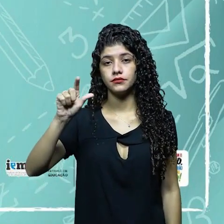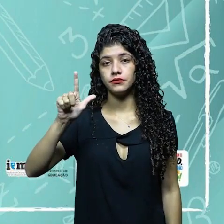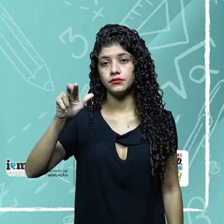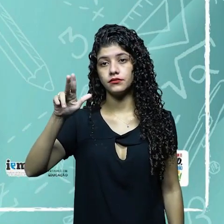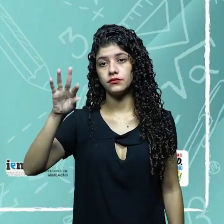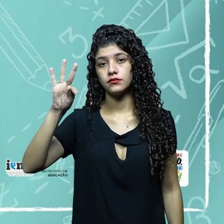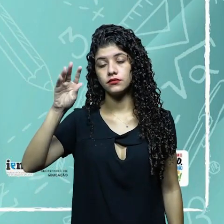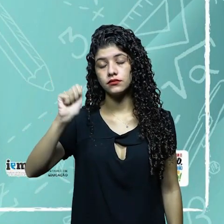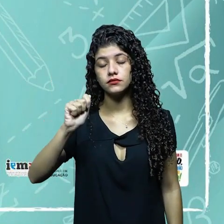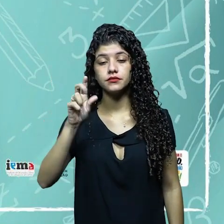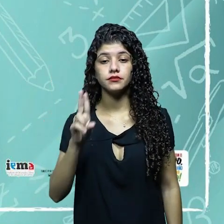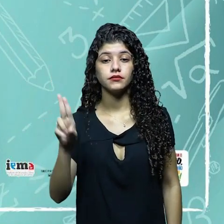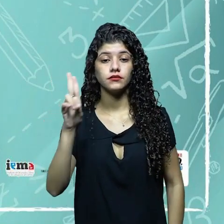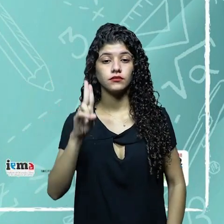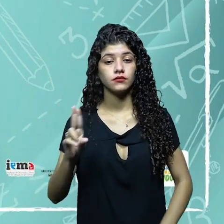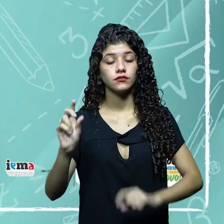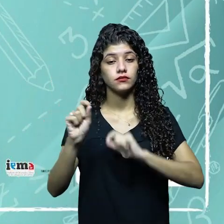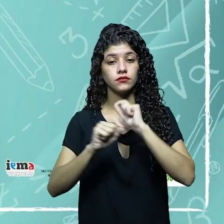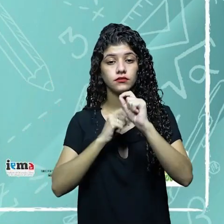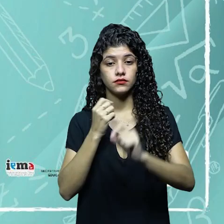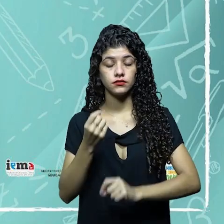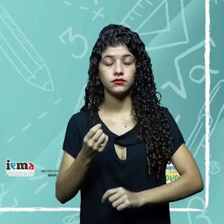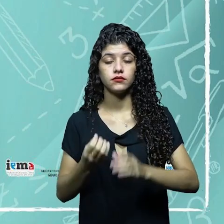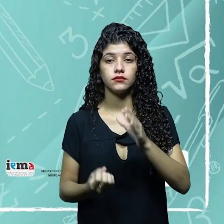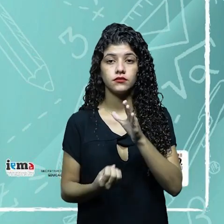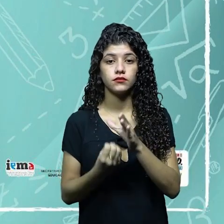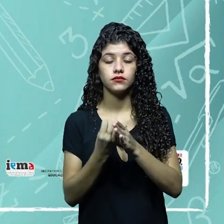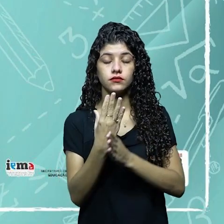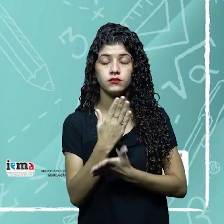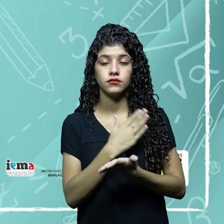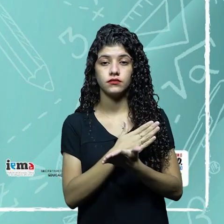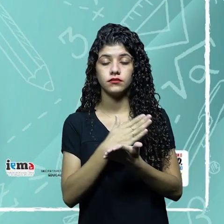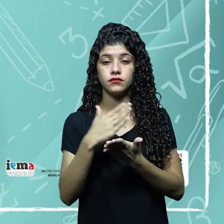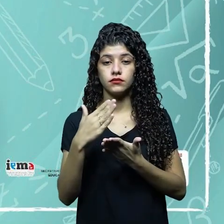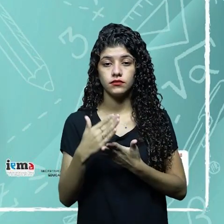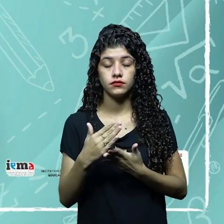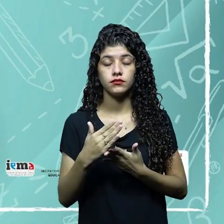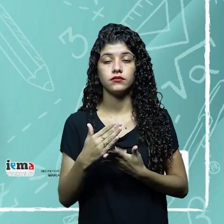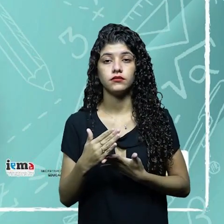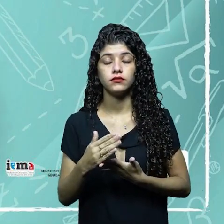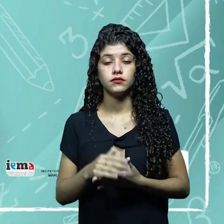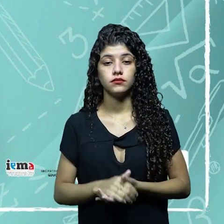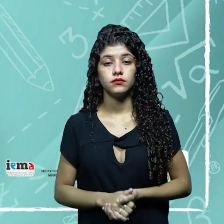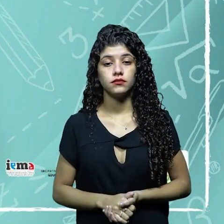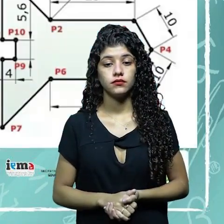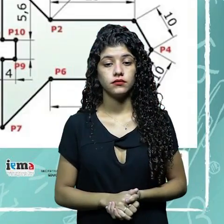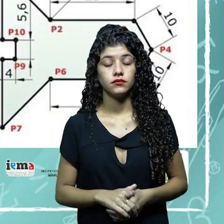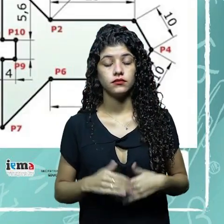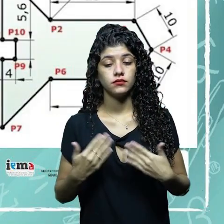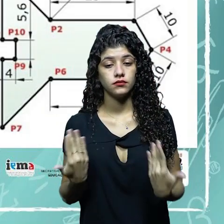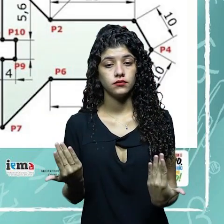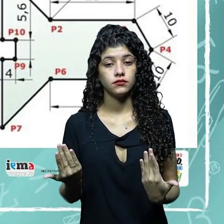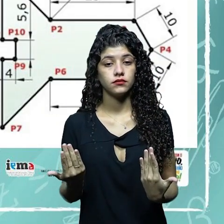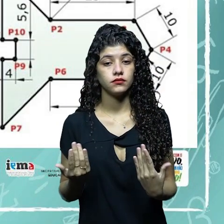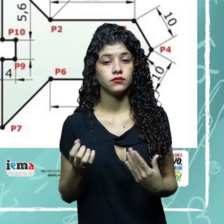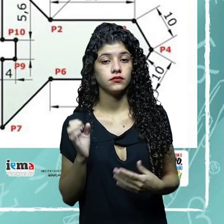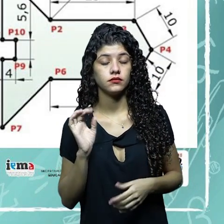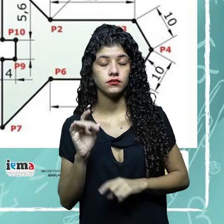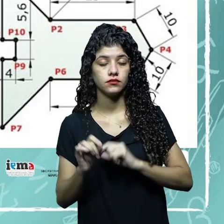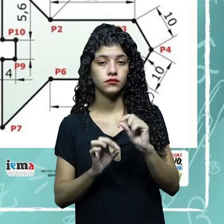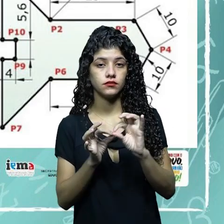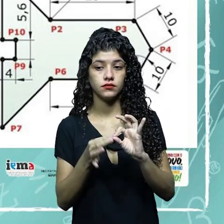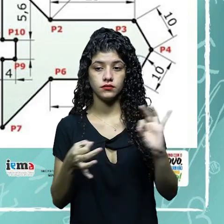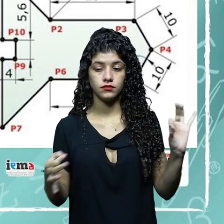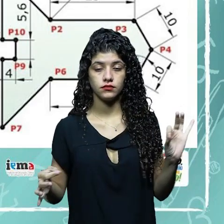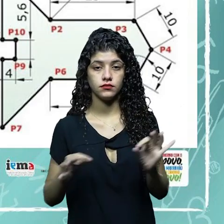a origem, né? Do plano cartesiano. Então, aqui você só especifica as medidas. E na polar, que é